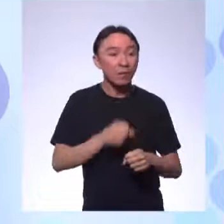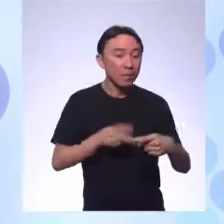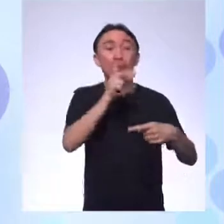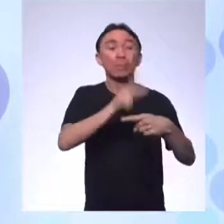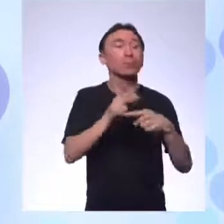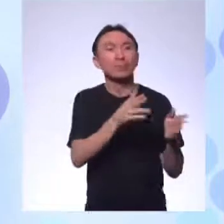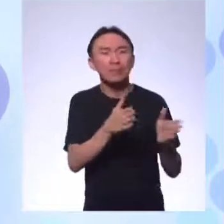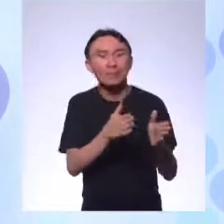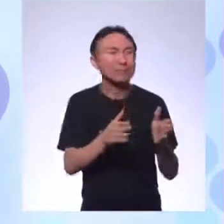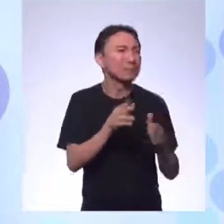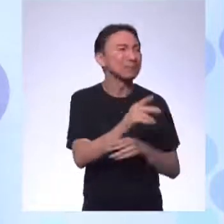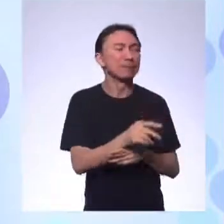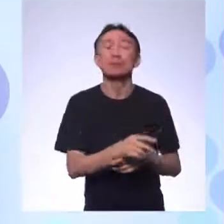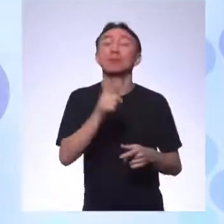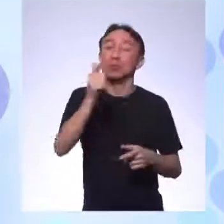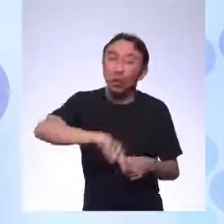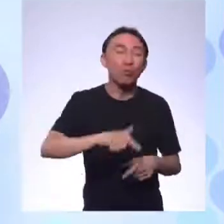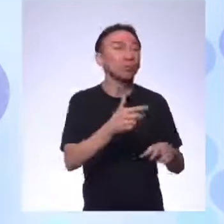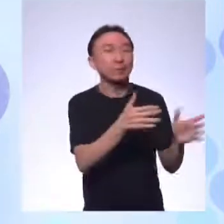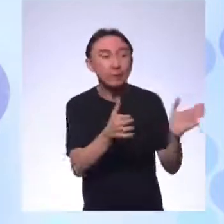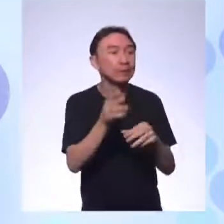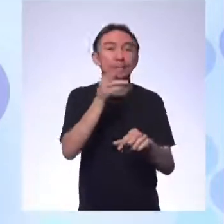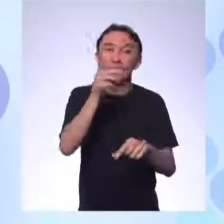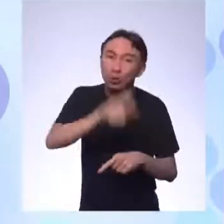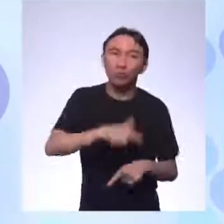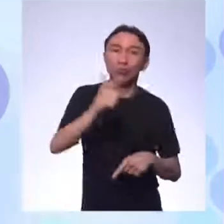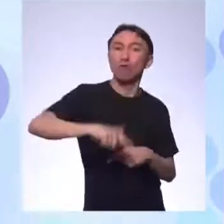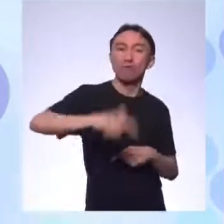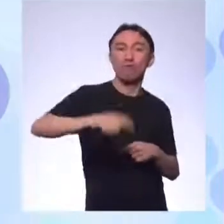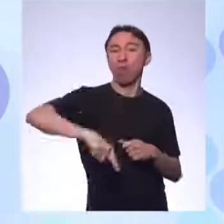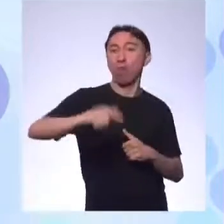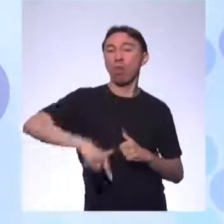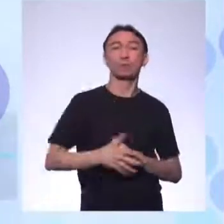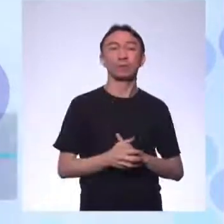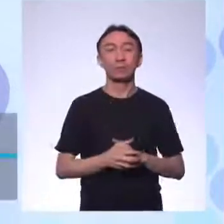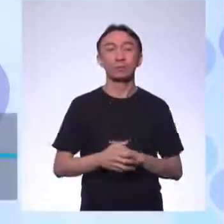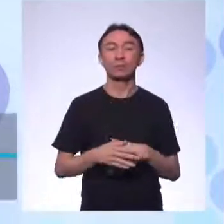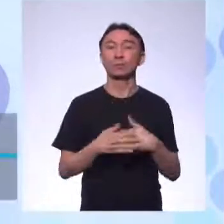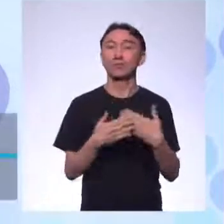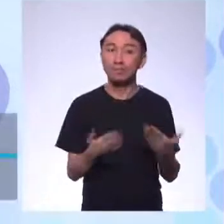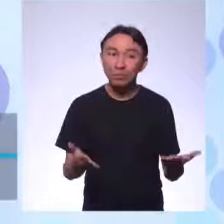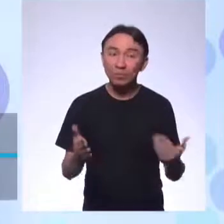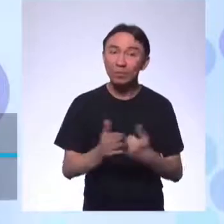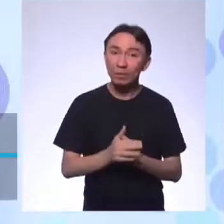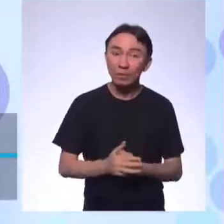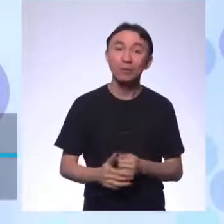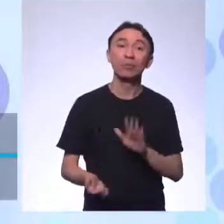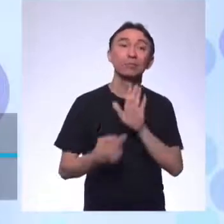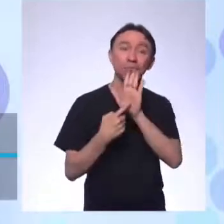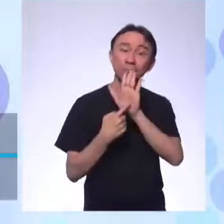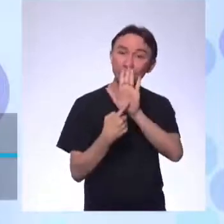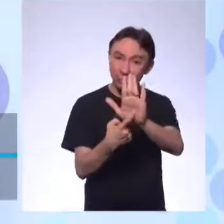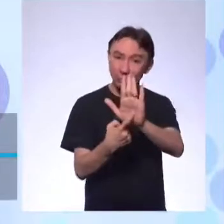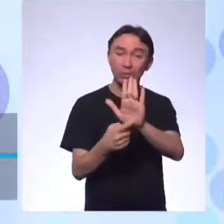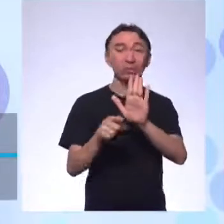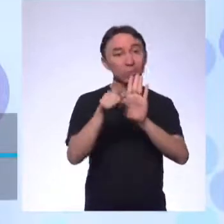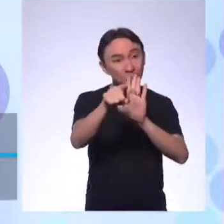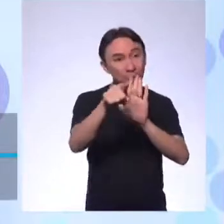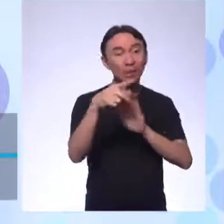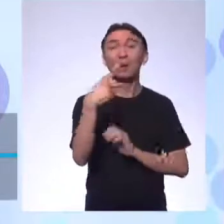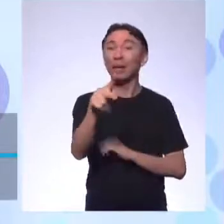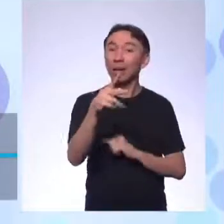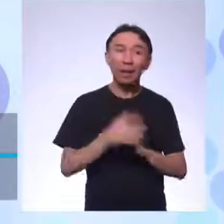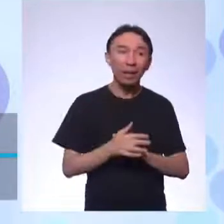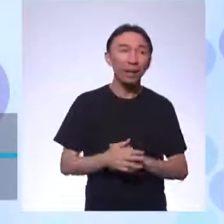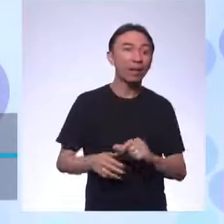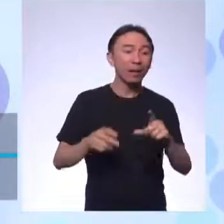mais um. Aí termina, não, só mais um, só mais um. Então, acabei de jogar na tua cara que a série que você gosta tanto não passa